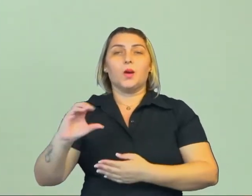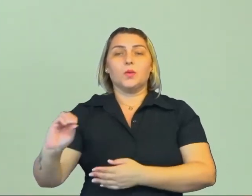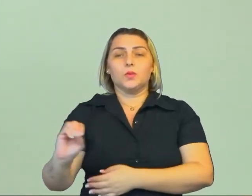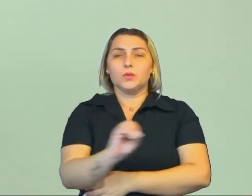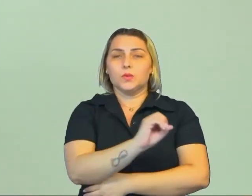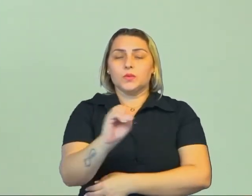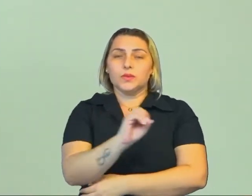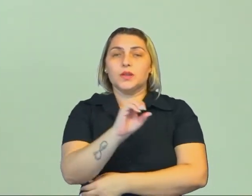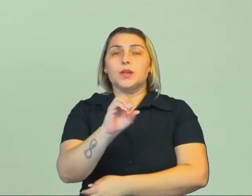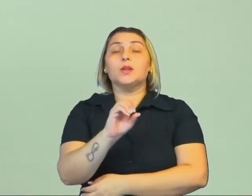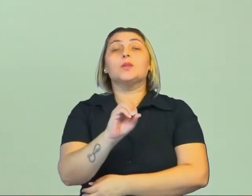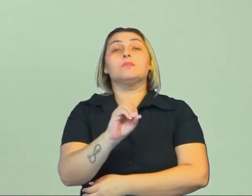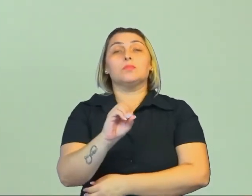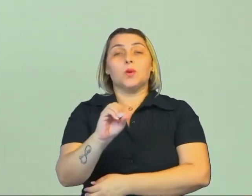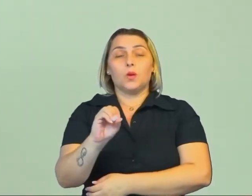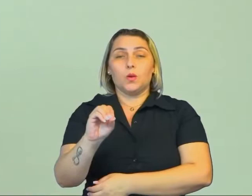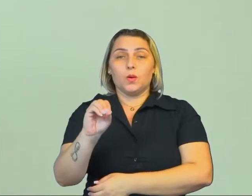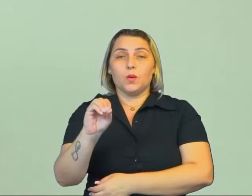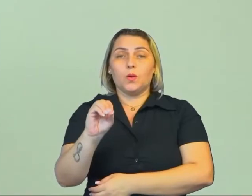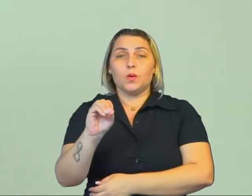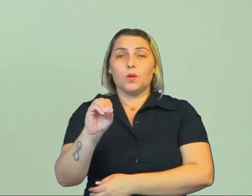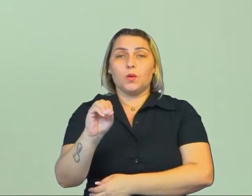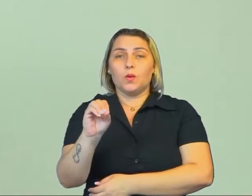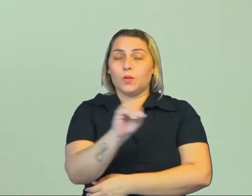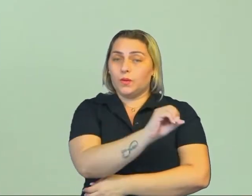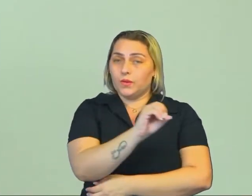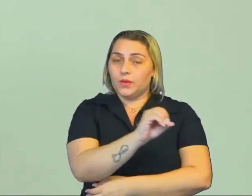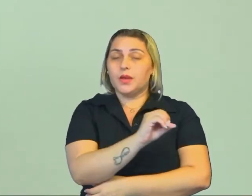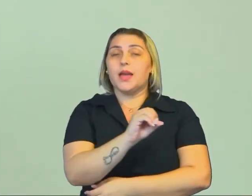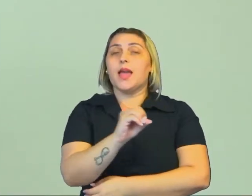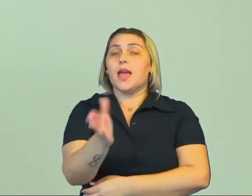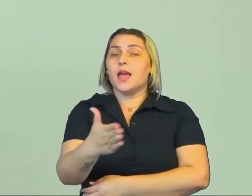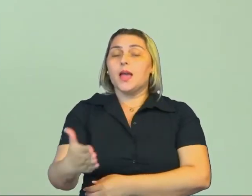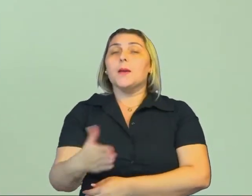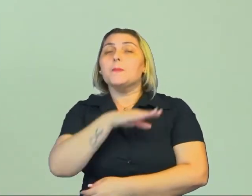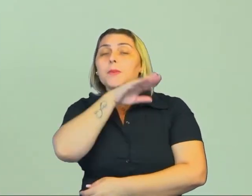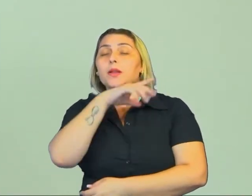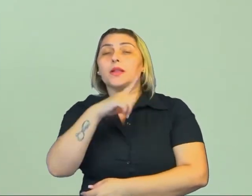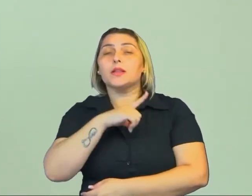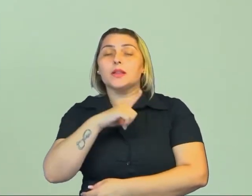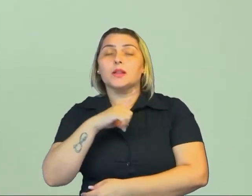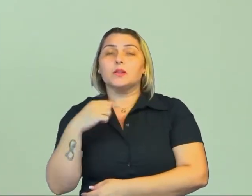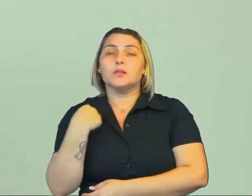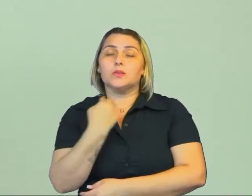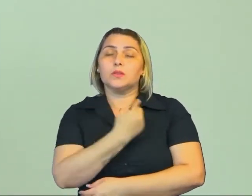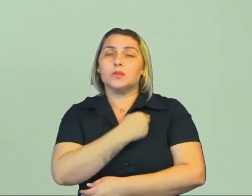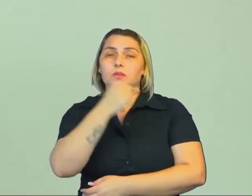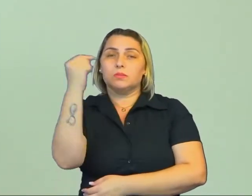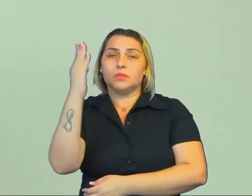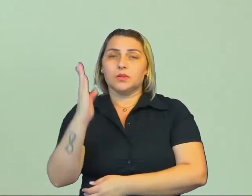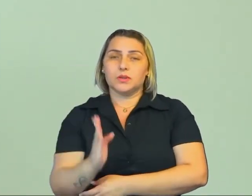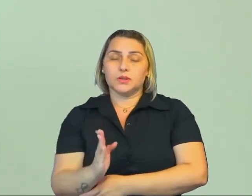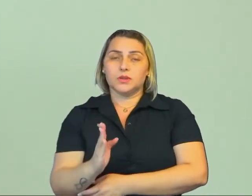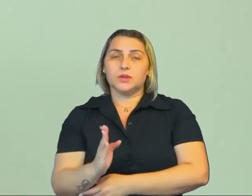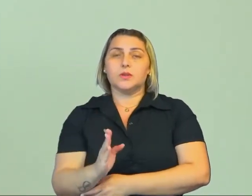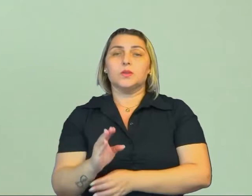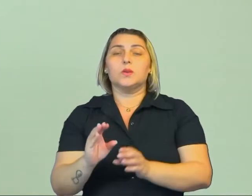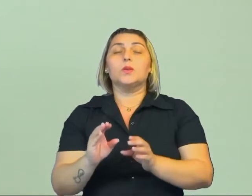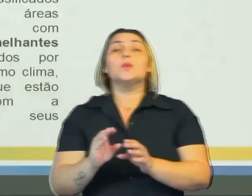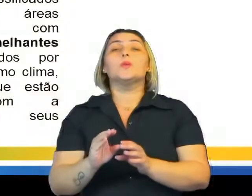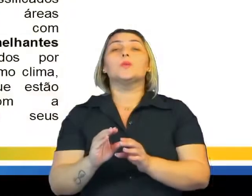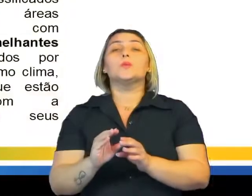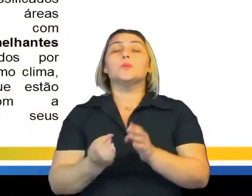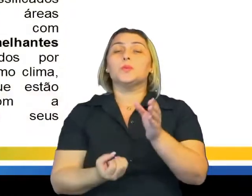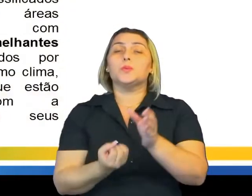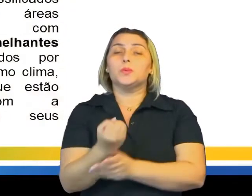tem uma das maiores biodiversidades de animais e de peixes existentes no nosso Brasil. Então os biomas são